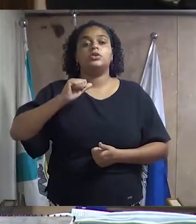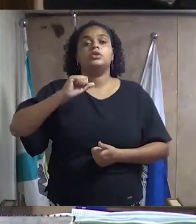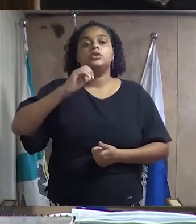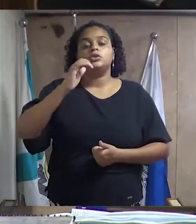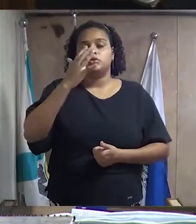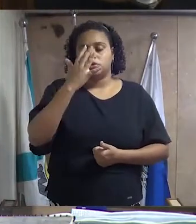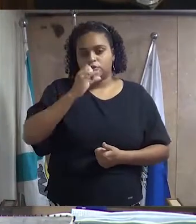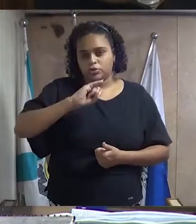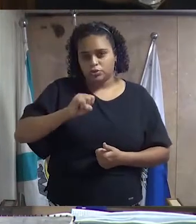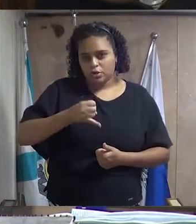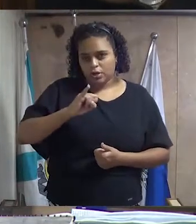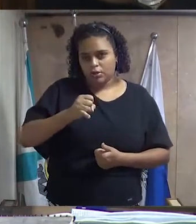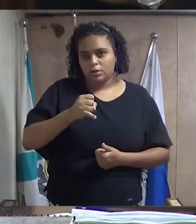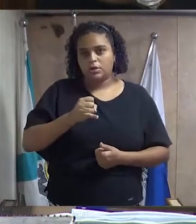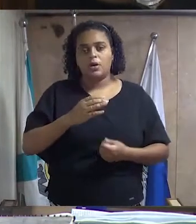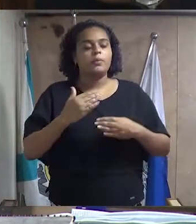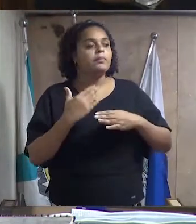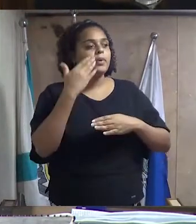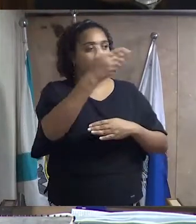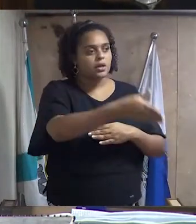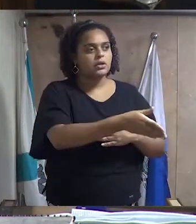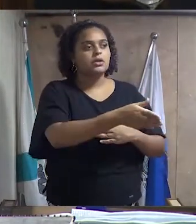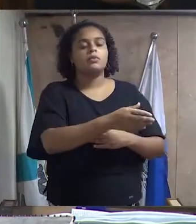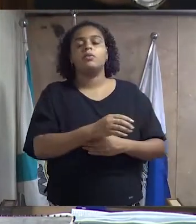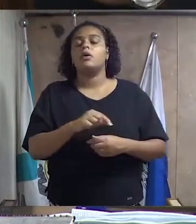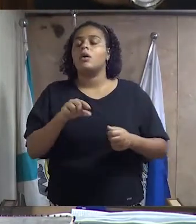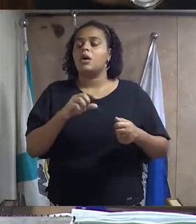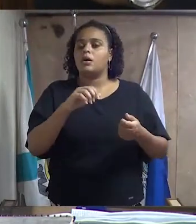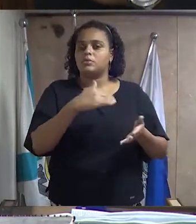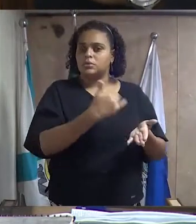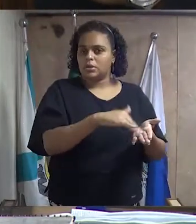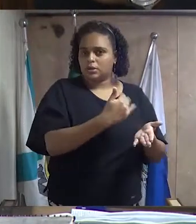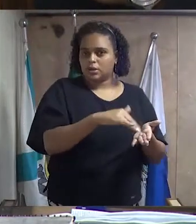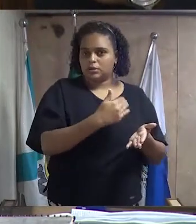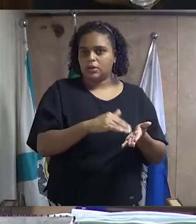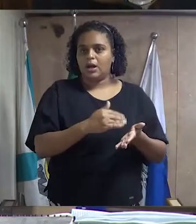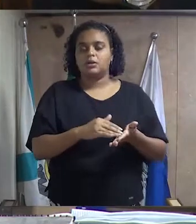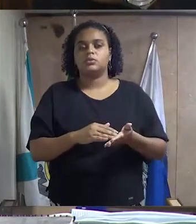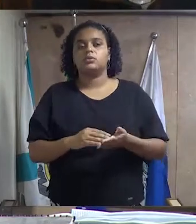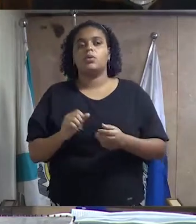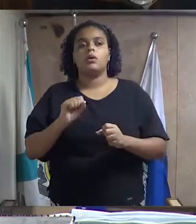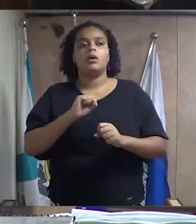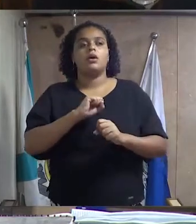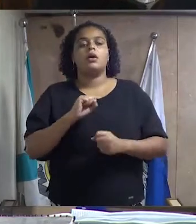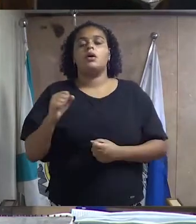2021, para assumir o cargo de secretário municipal de meio ambiente.